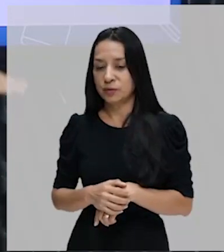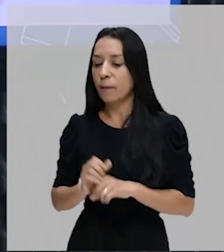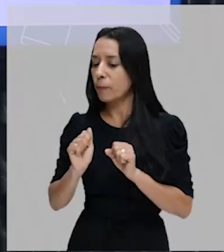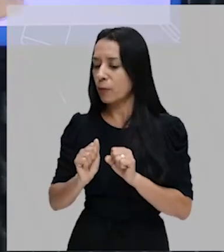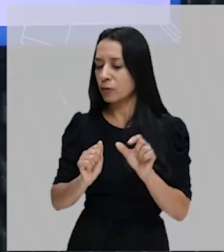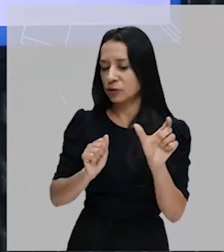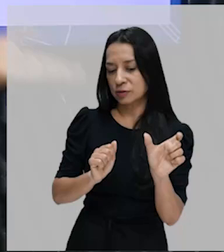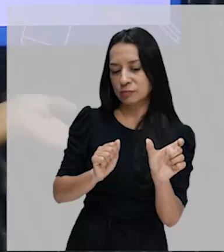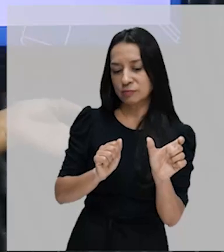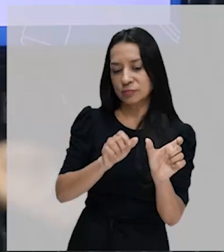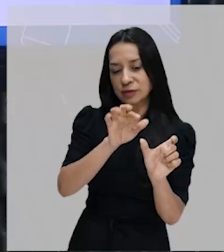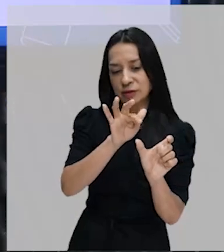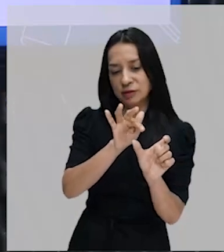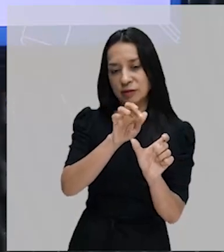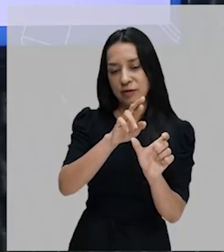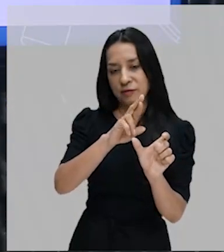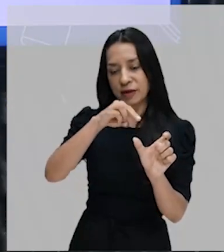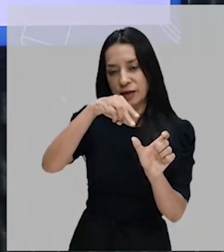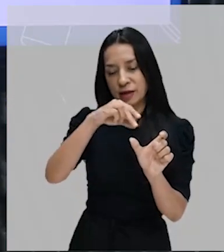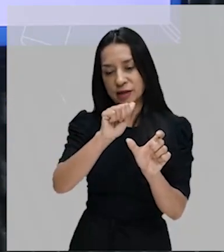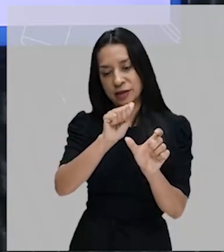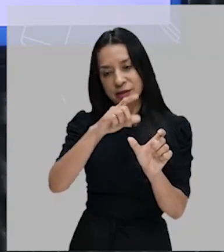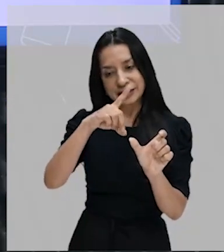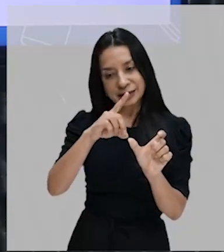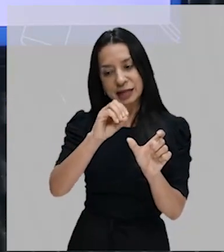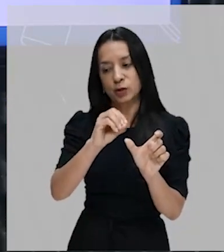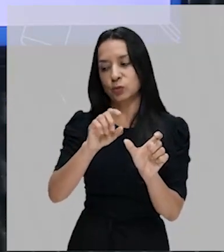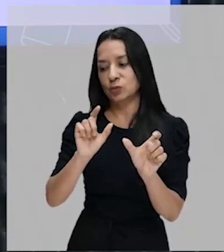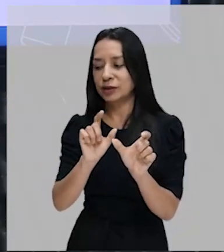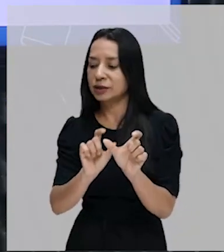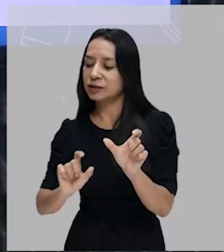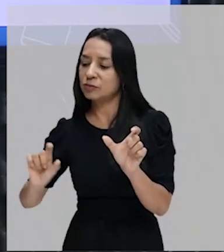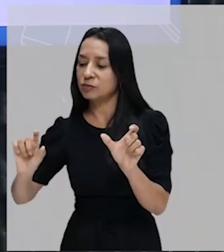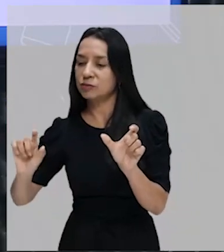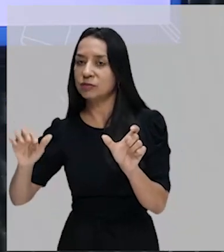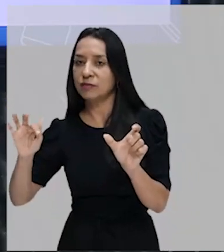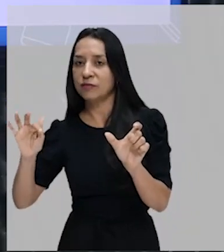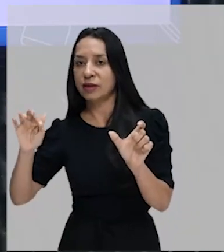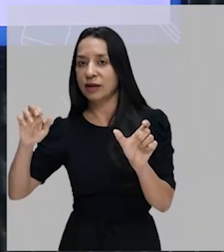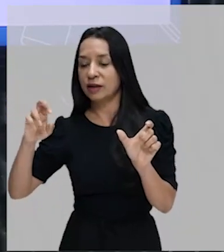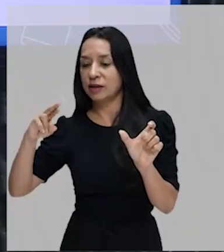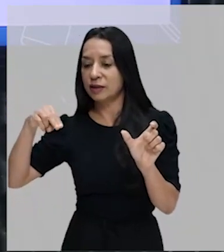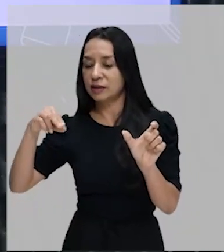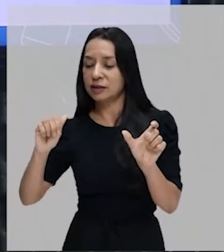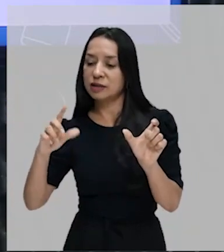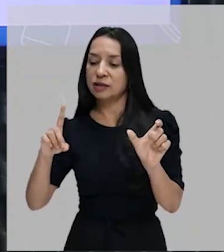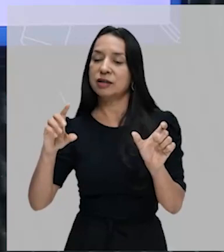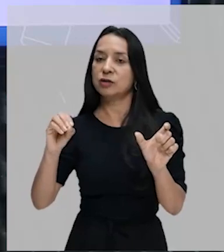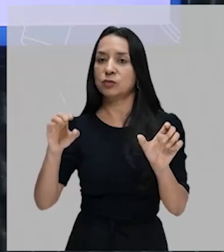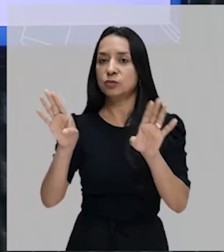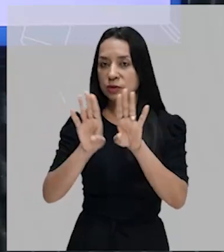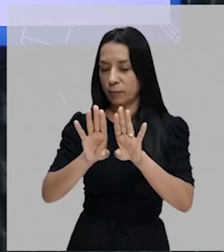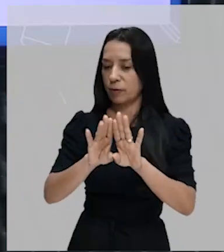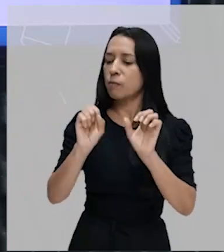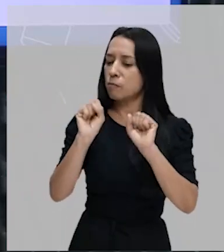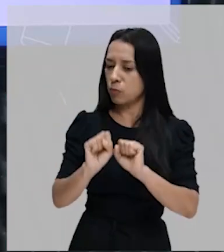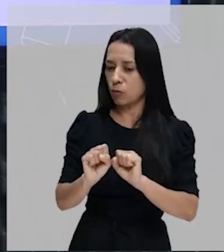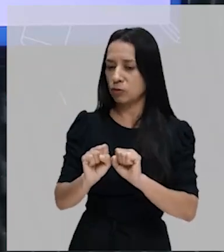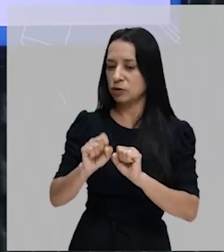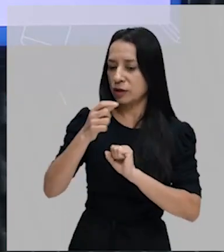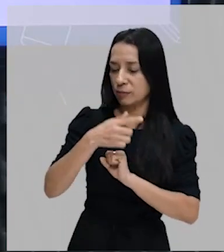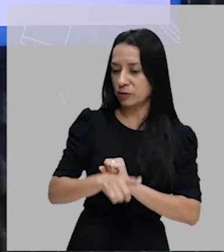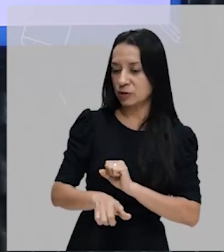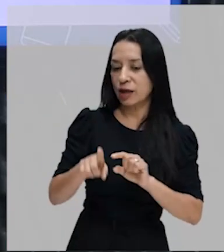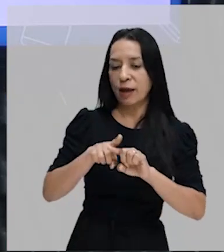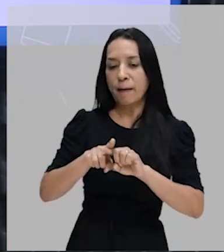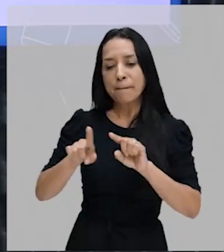não vai ao trabalho. Mas não tem necessidade quando eu tenho uma classe de palavras que me permite fazer essa substituição e não